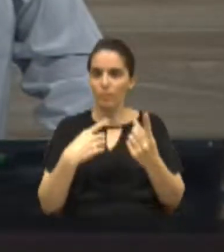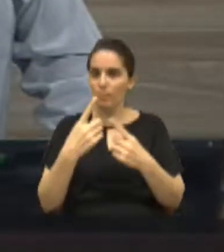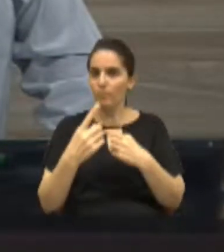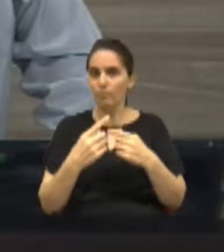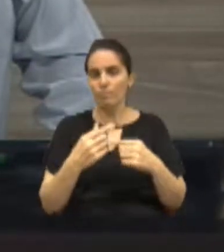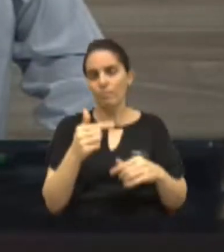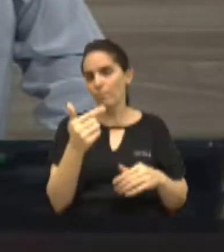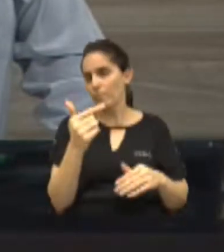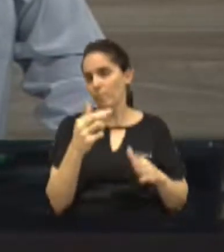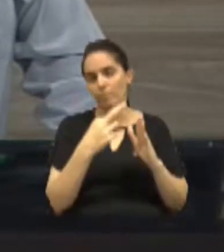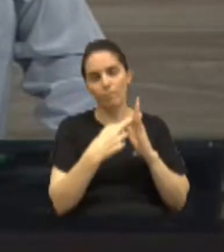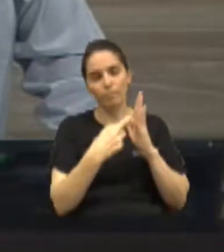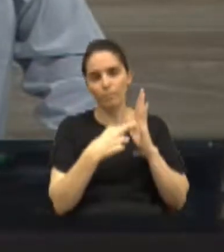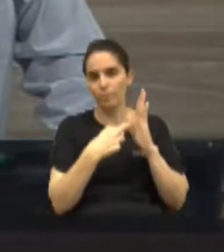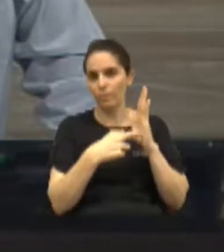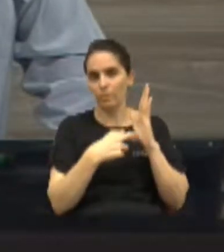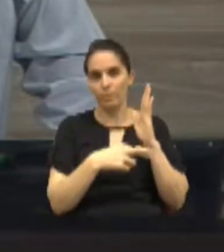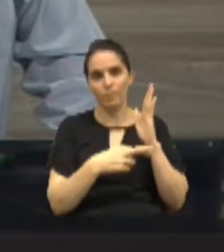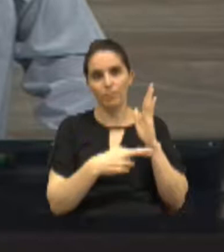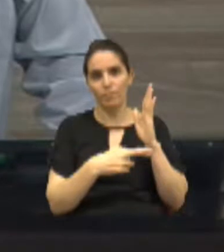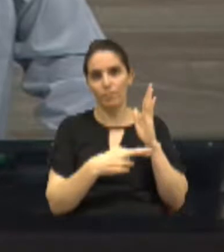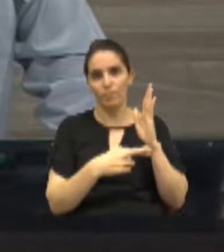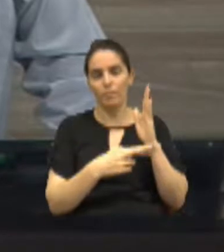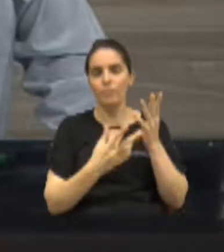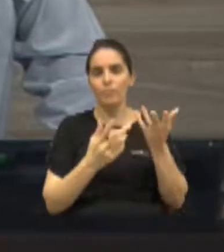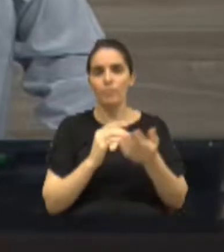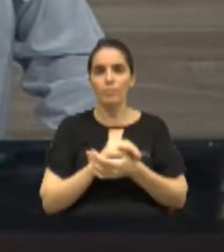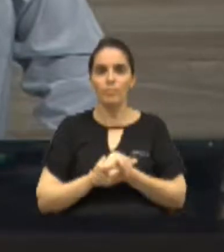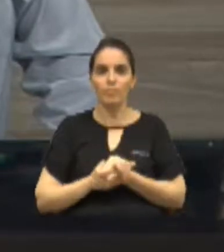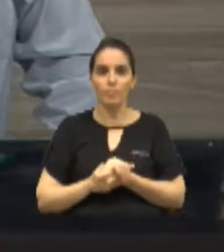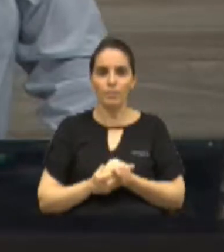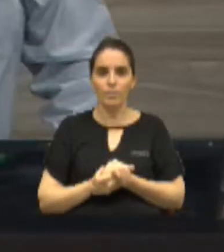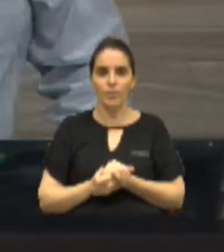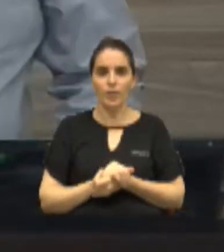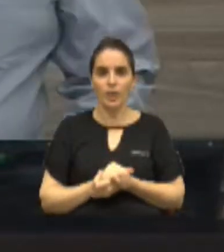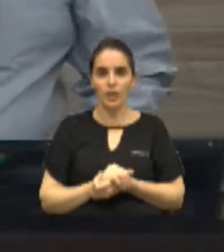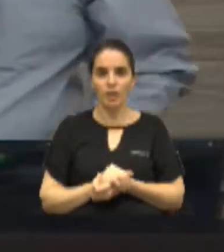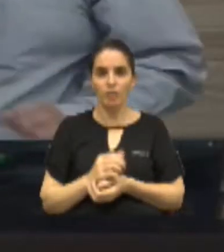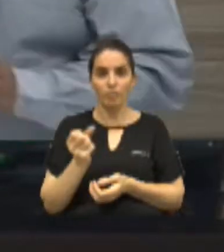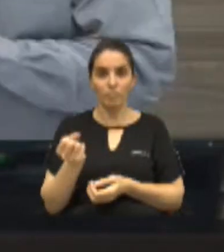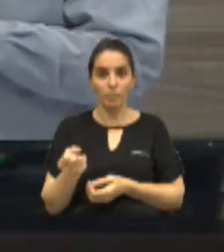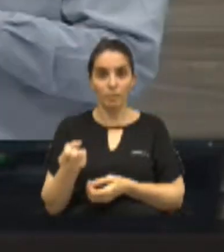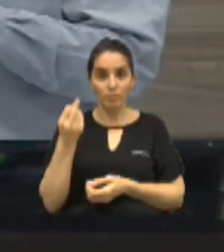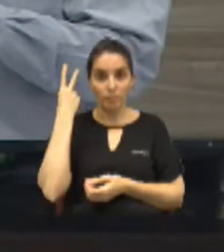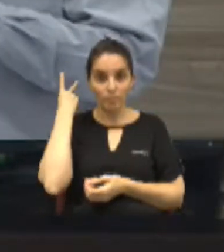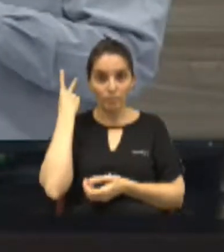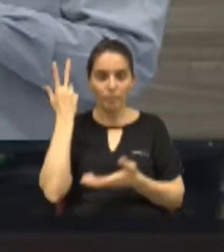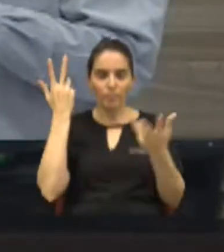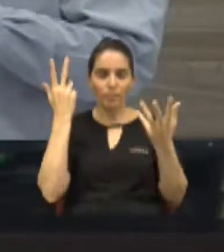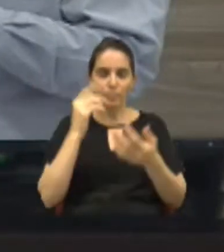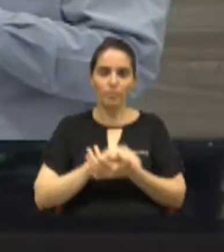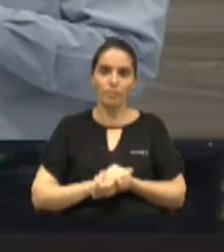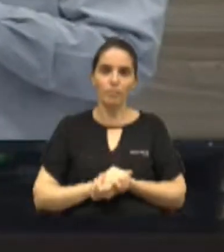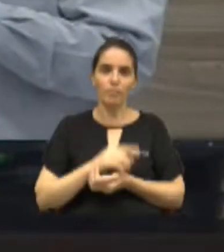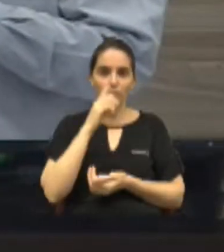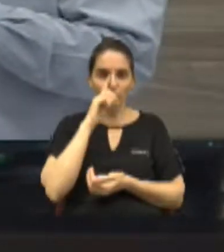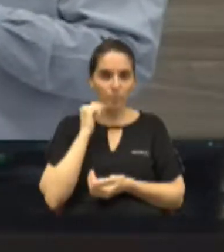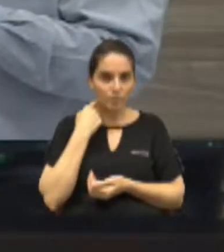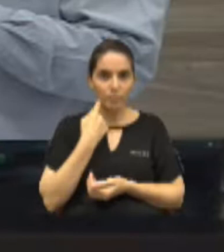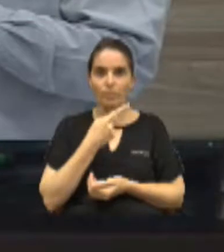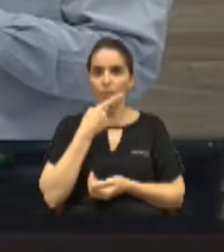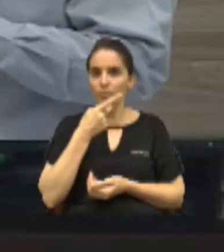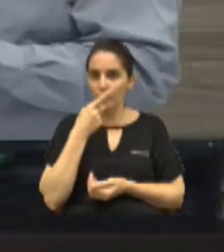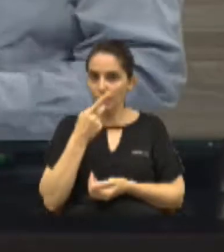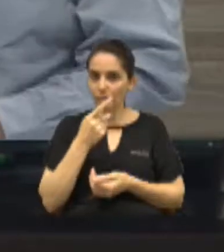era legalizada para ele fazer a empresa dele. Negócio absurdo, do jeito que o Newton disse, tem